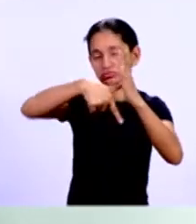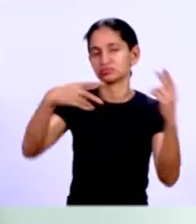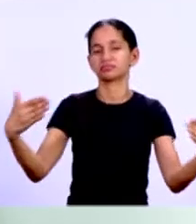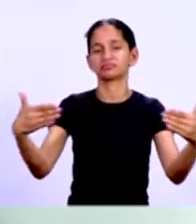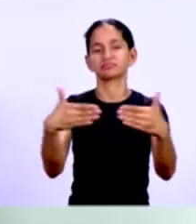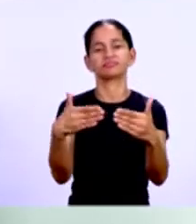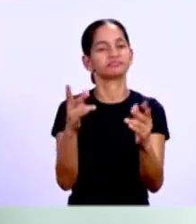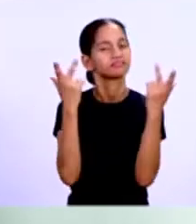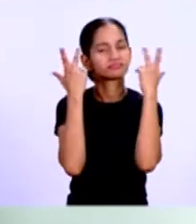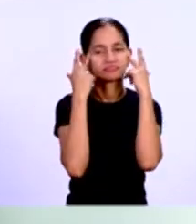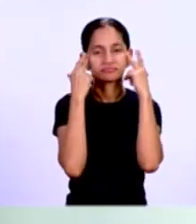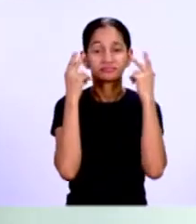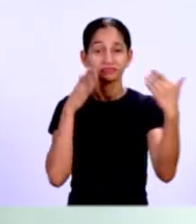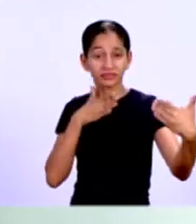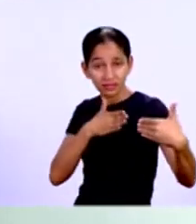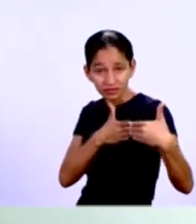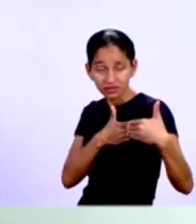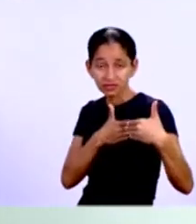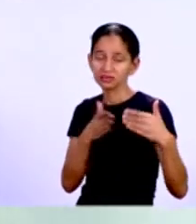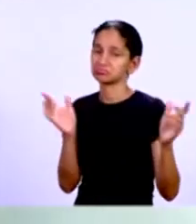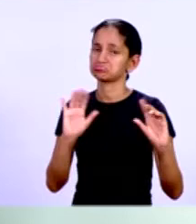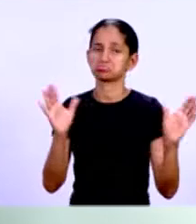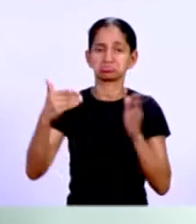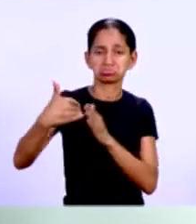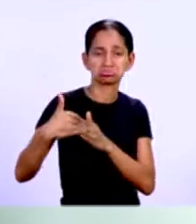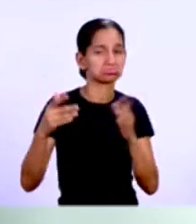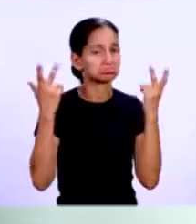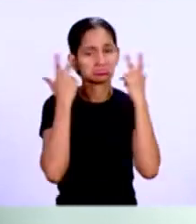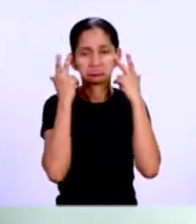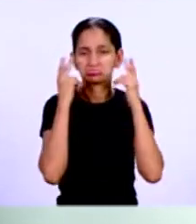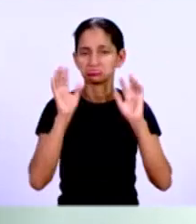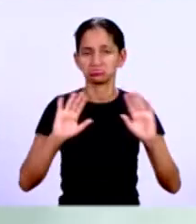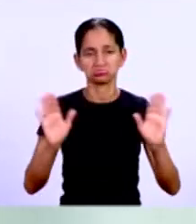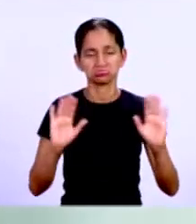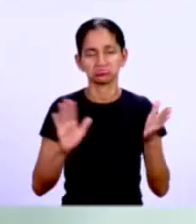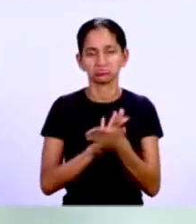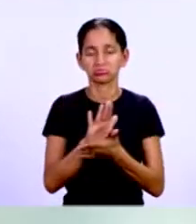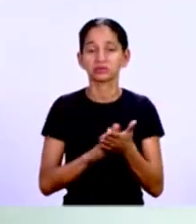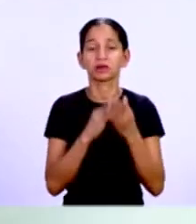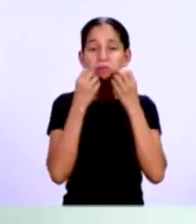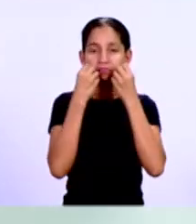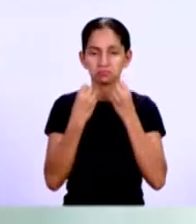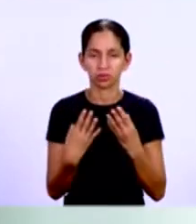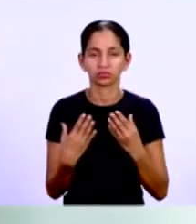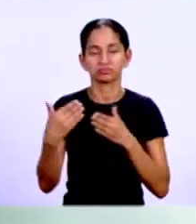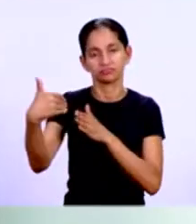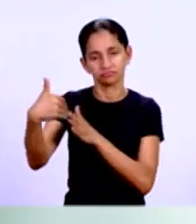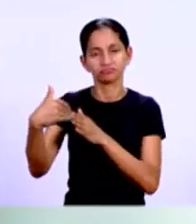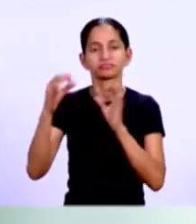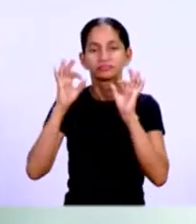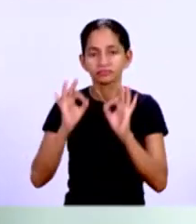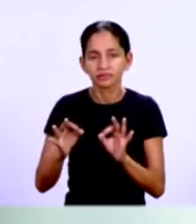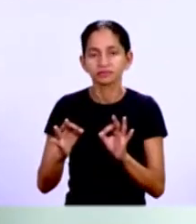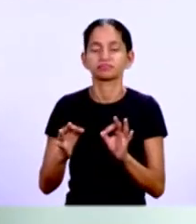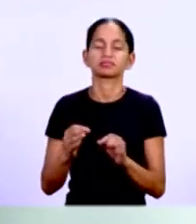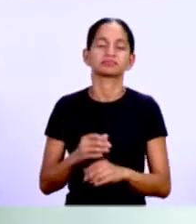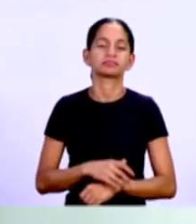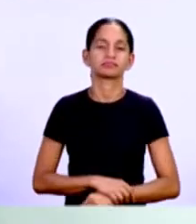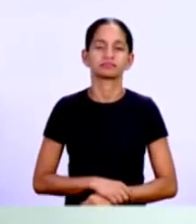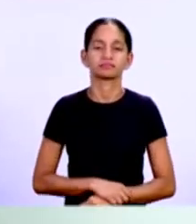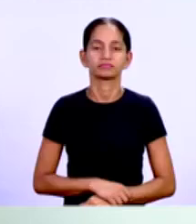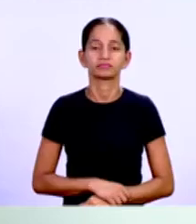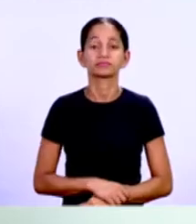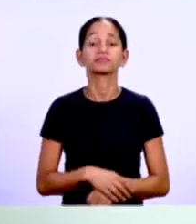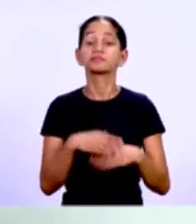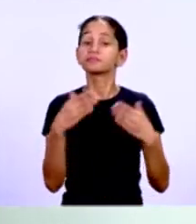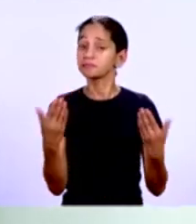tenha dificuldade de pagar uma coisa para a loja e atrás a fatura do cartão de crédito, do pagamento, né, do banco em relação ao crédito. É